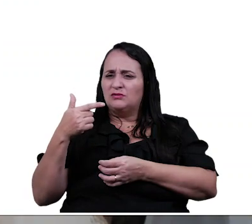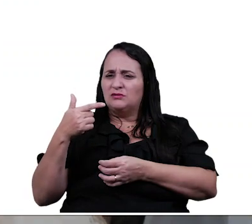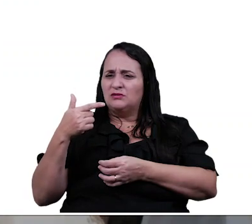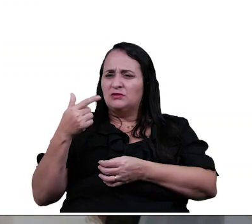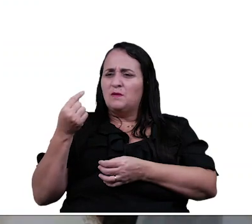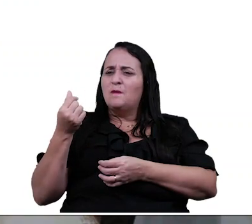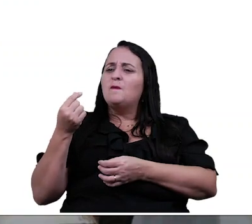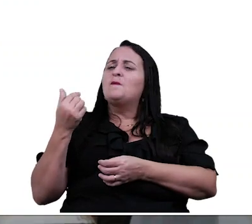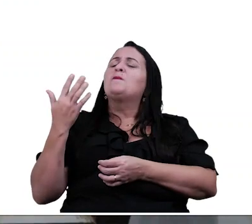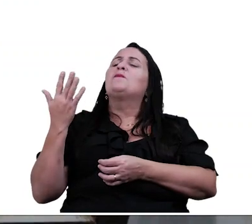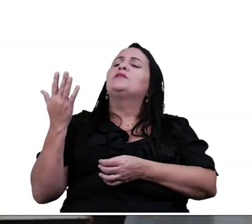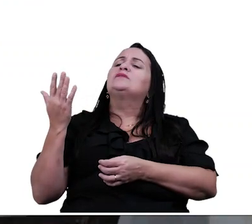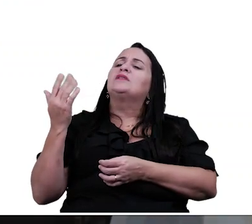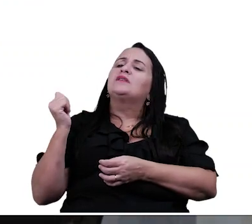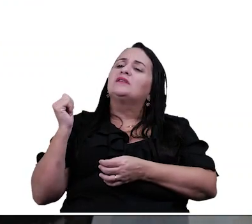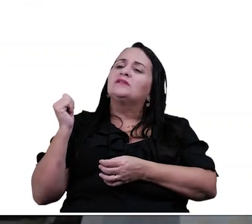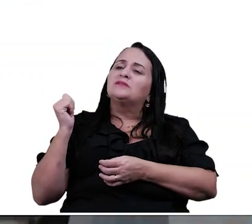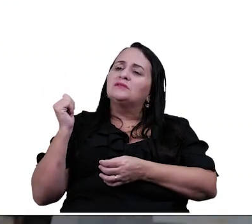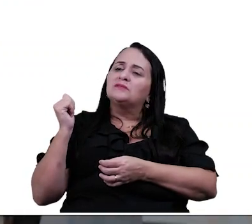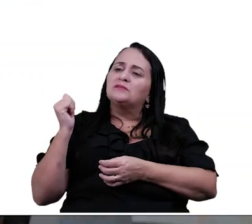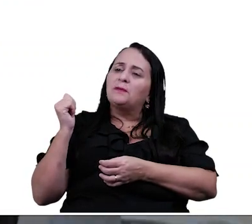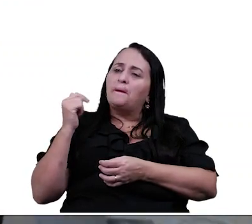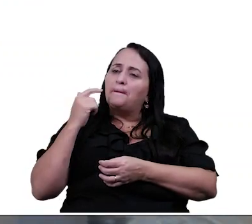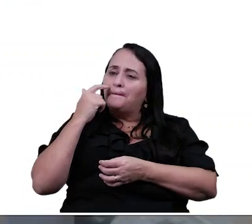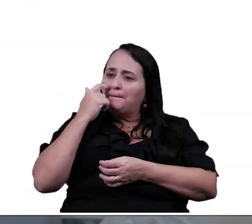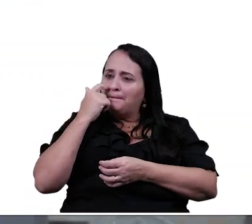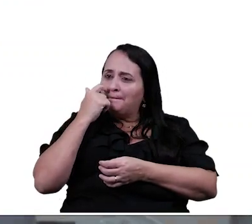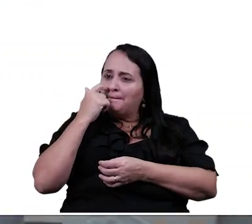0,2. Quanto será que é isso?